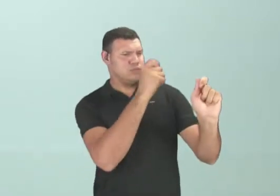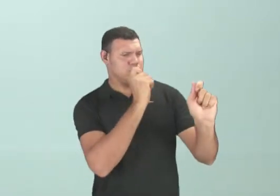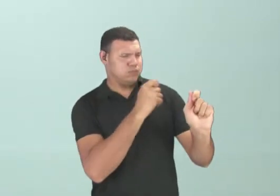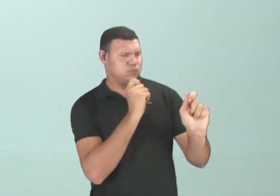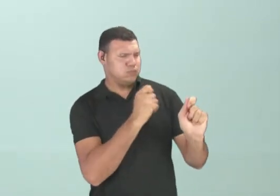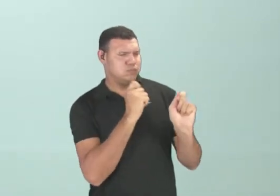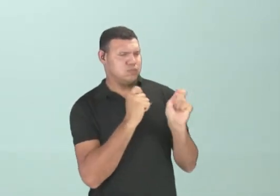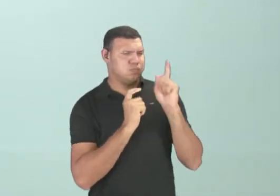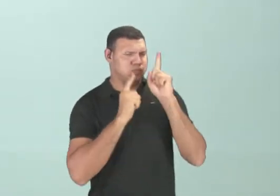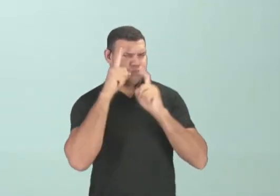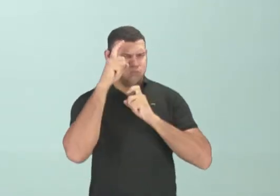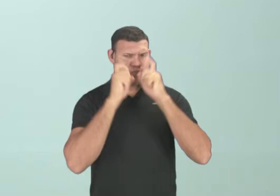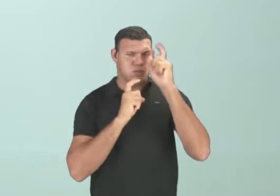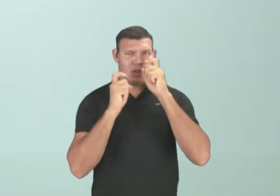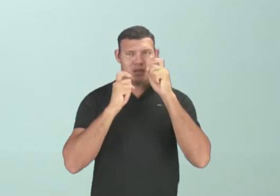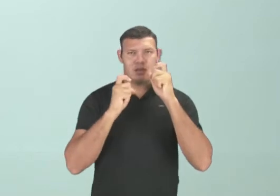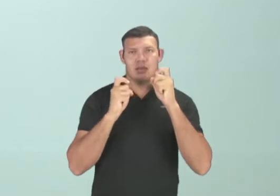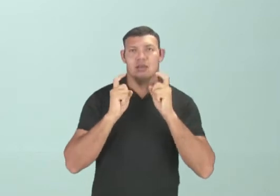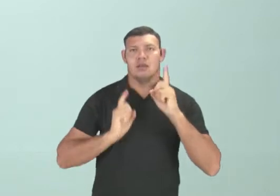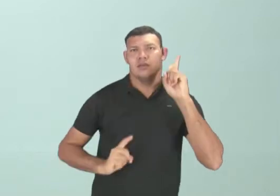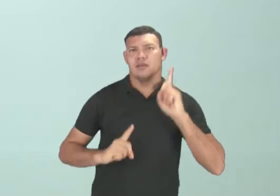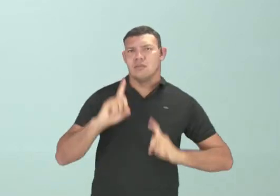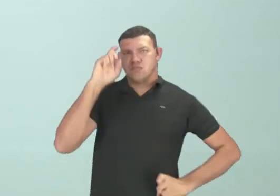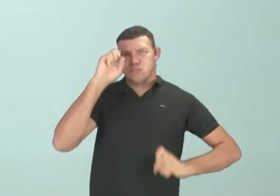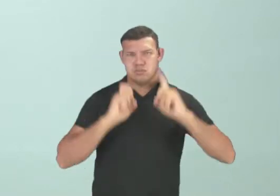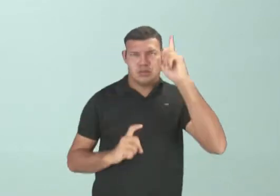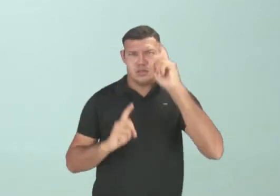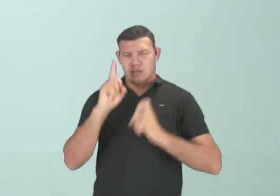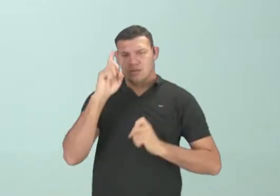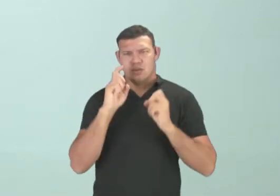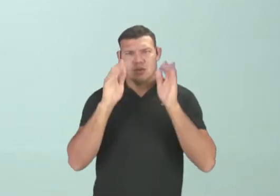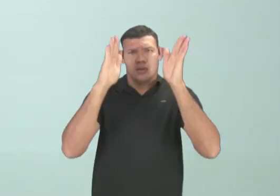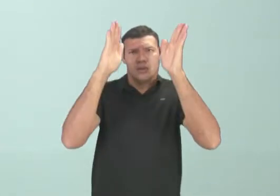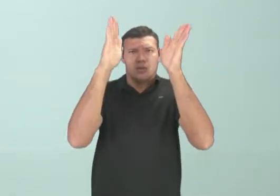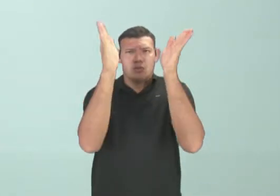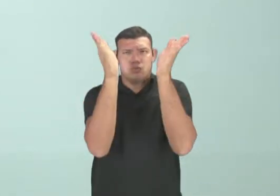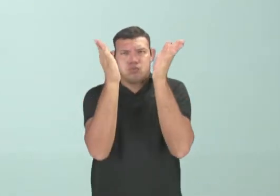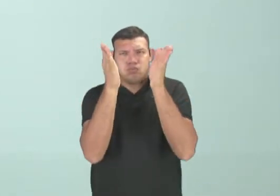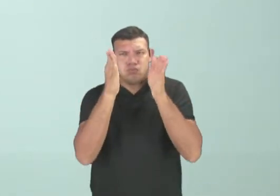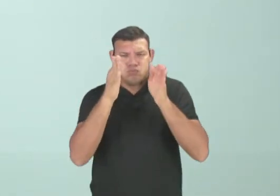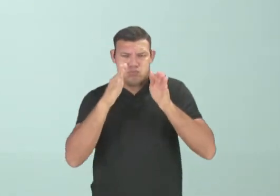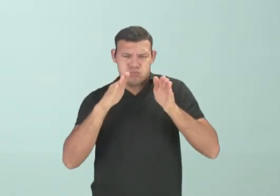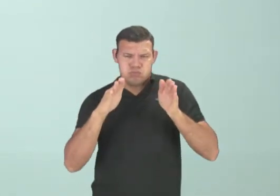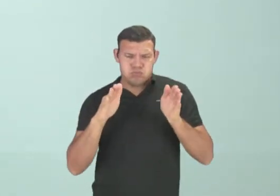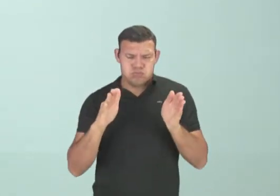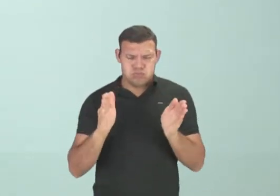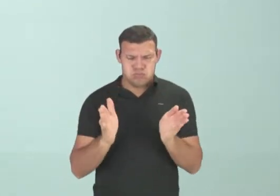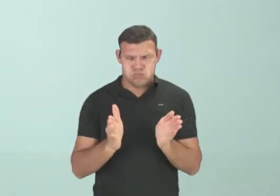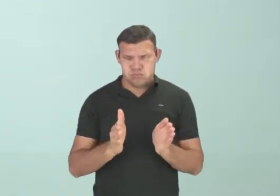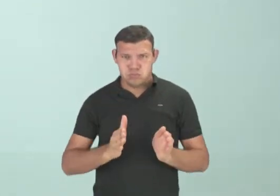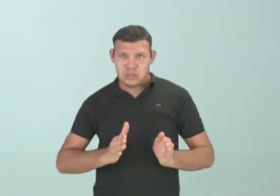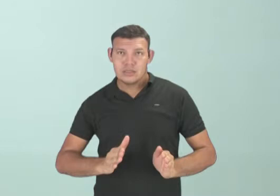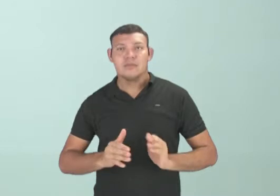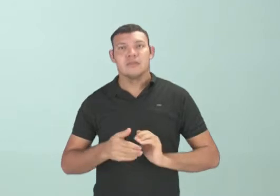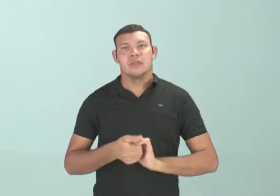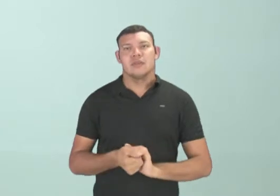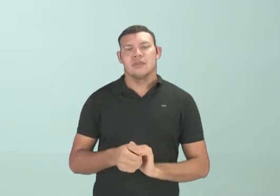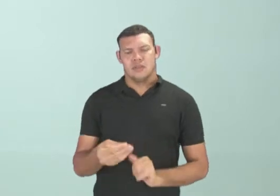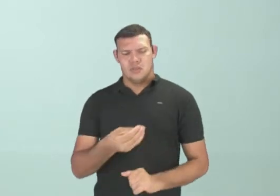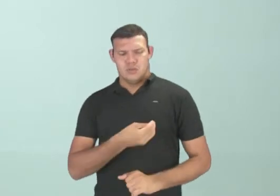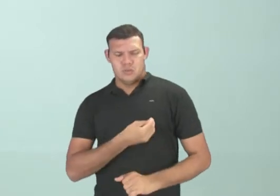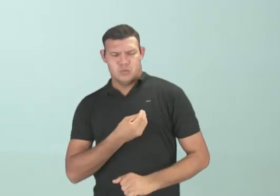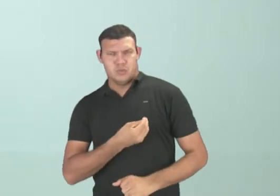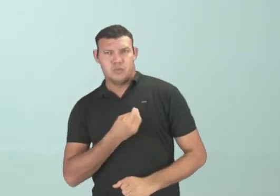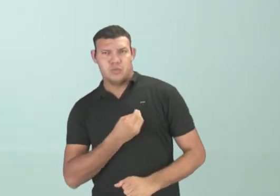mais expressão, o corpo vai ter mais expressão, vai ter mais forma, certo? Eles também vão retratar sobre a